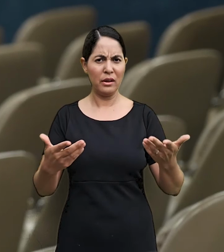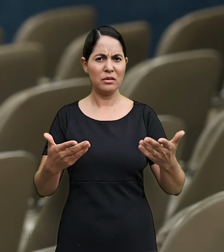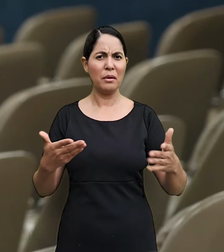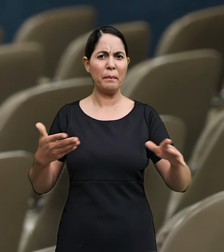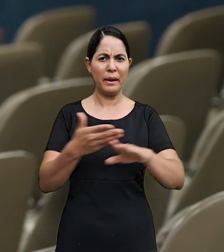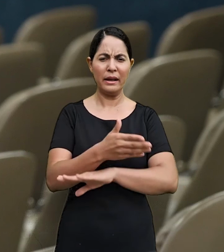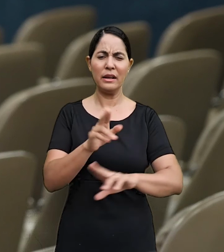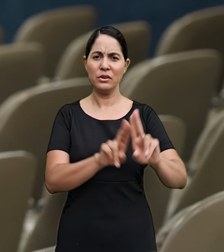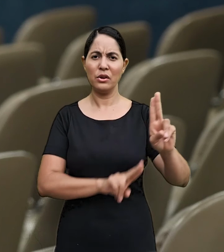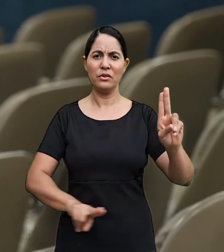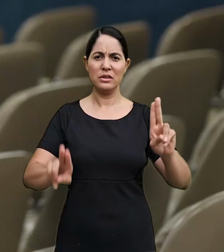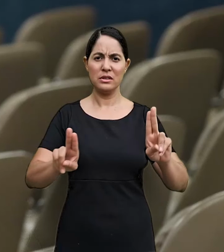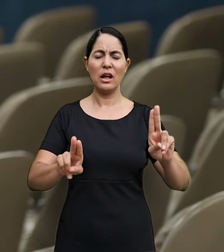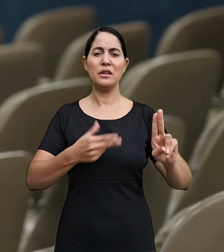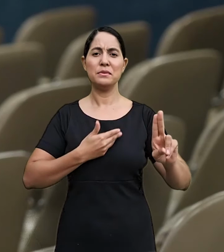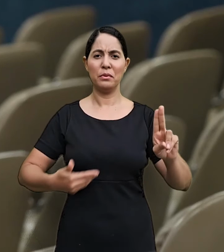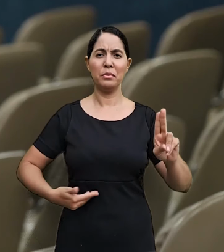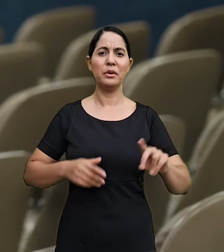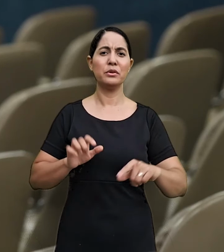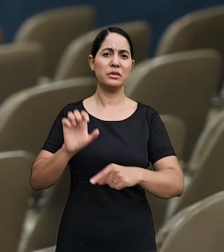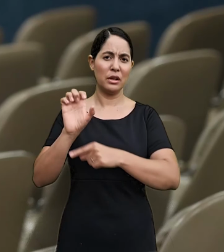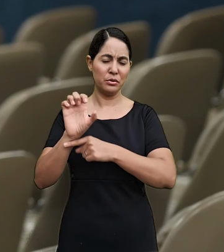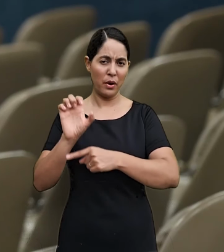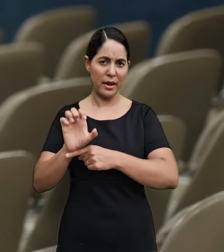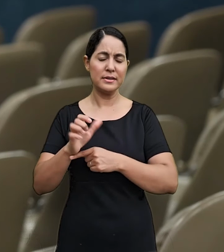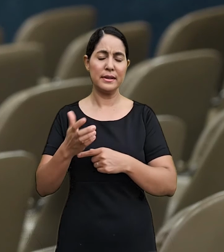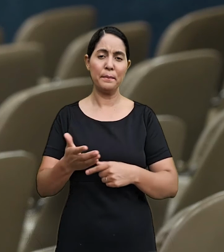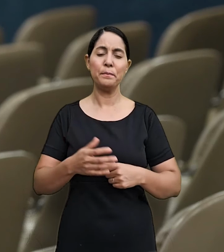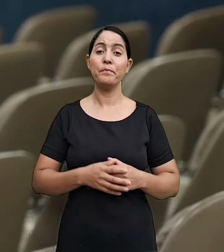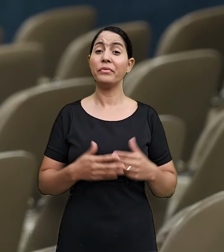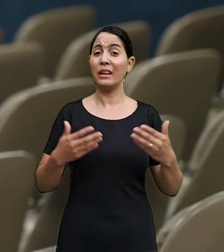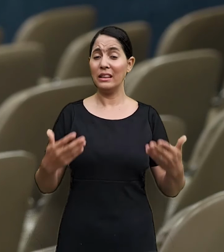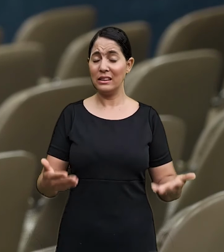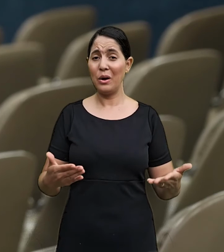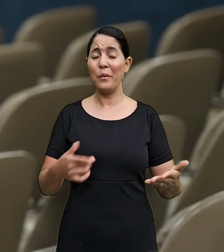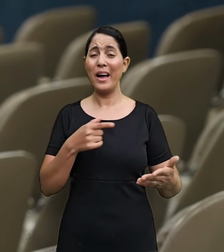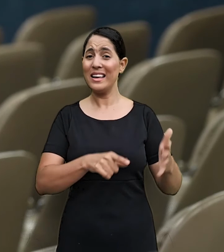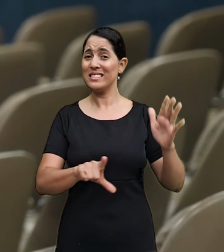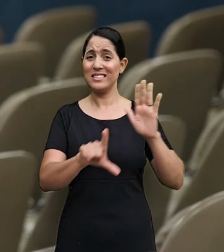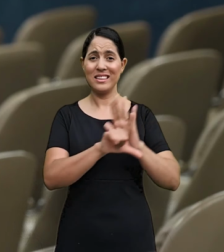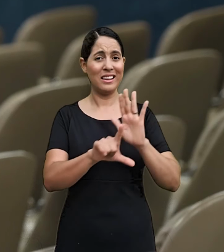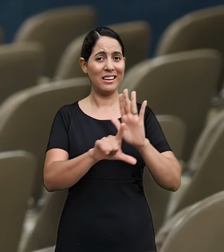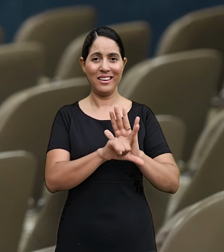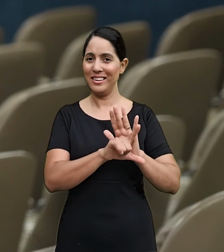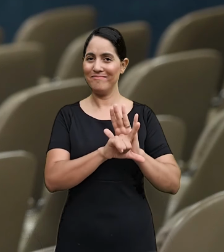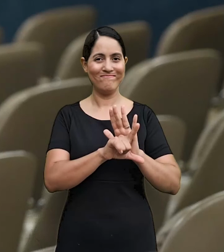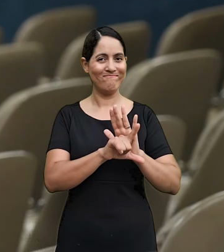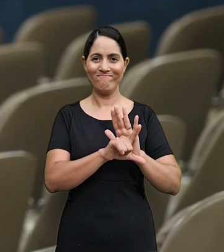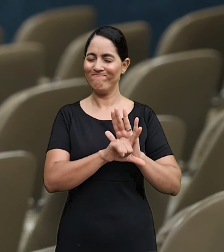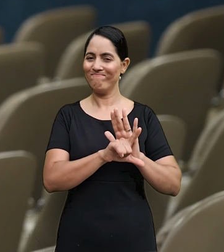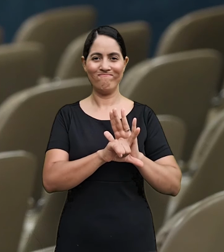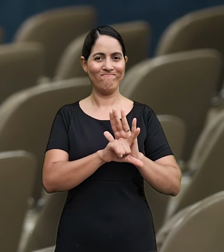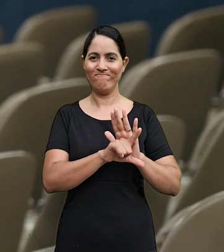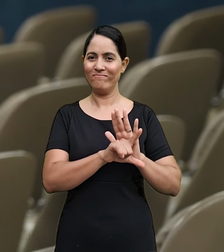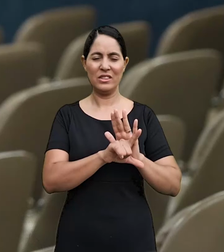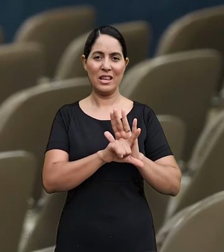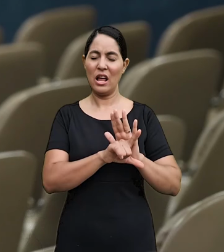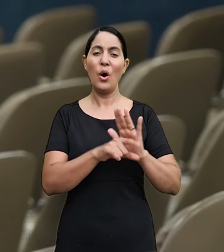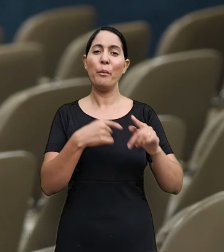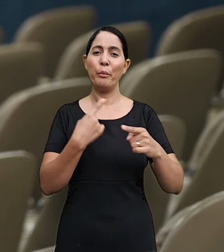na universidade pública estadual, nas universidades públicas estaduais. A lei, ela fere de morte um princípio